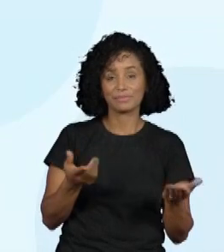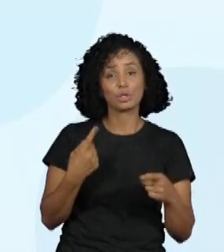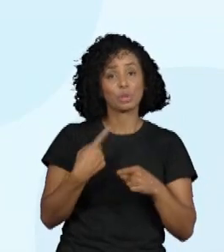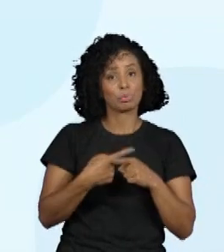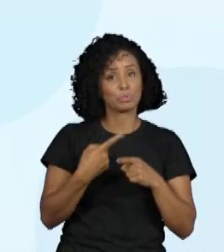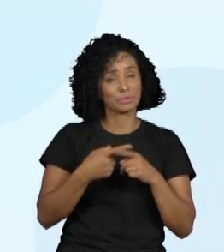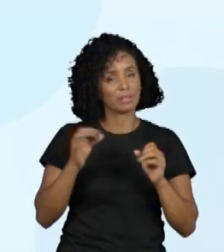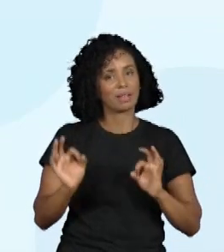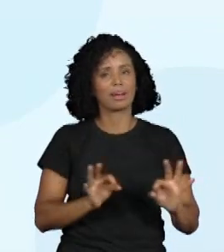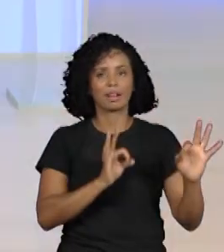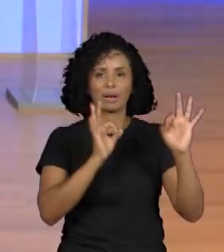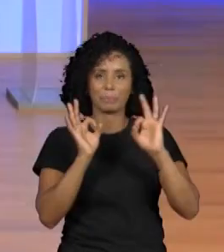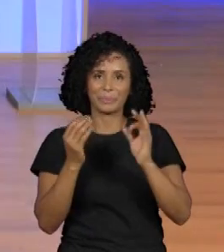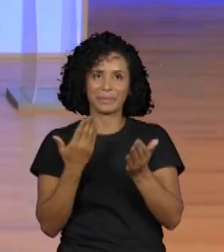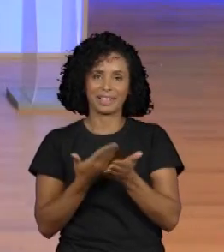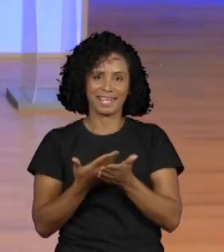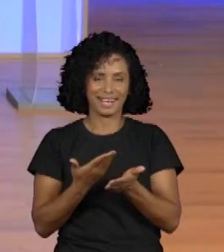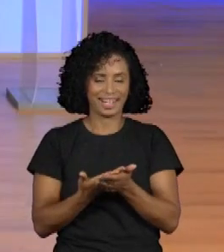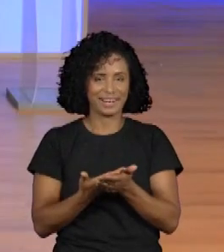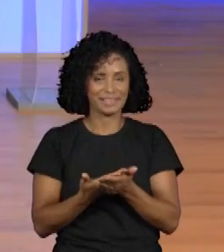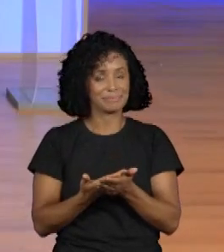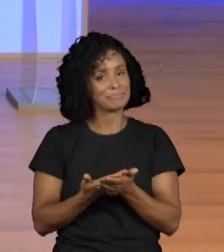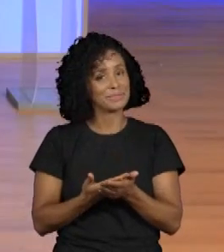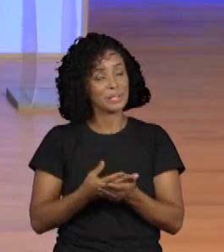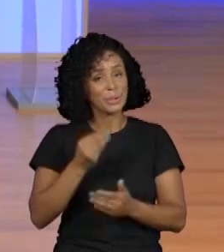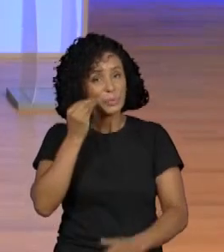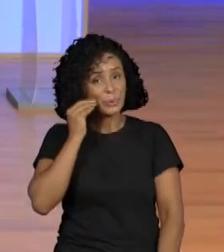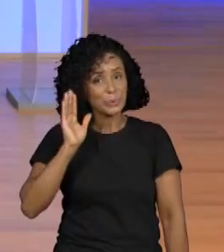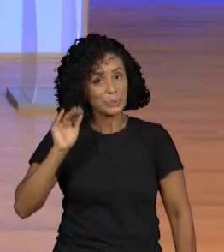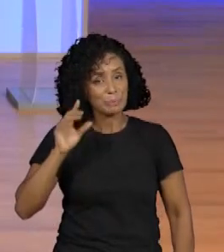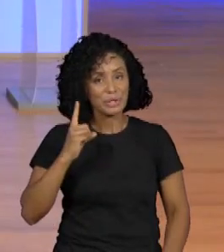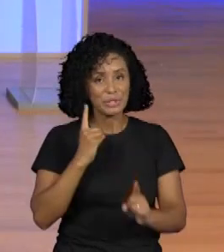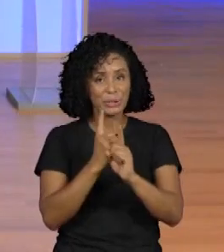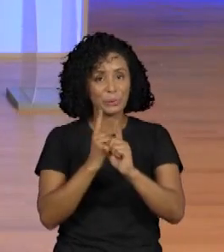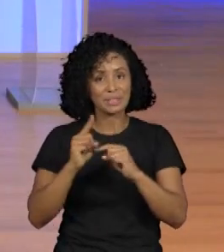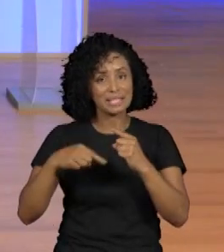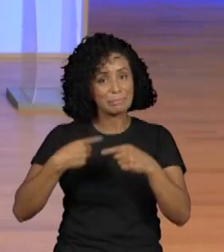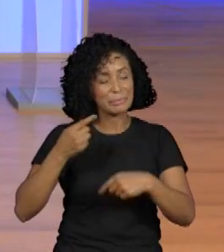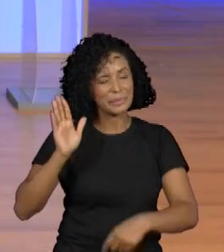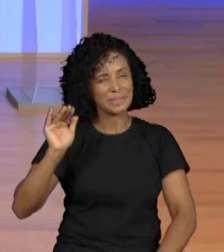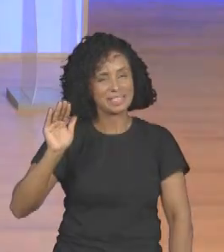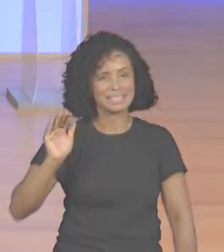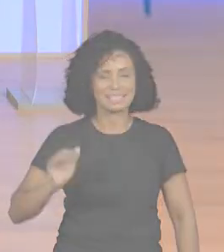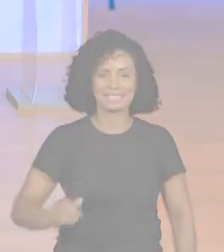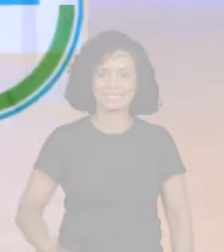assistir essa aula, acompanhar conosco. Um super beijo e até a próxima. Tchau, tchau.